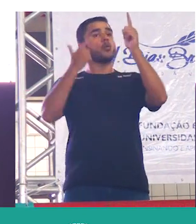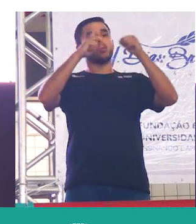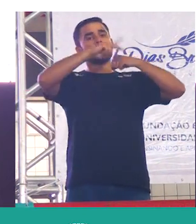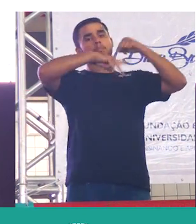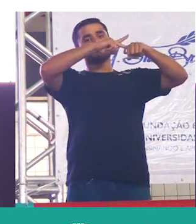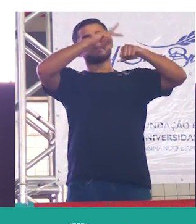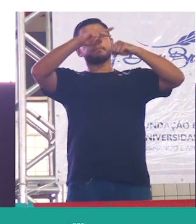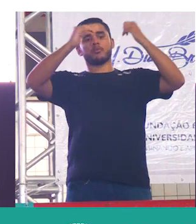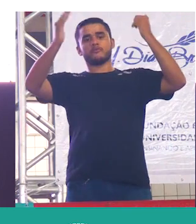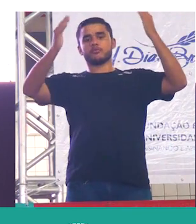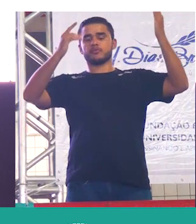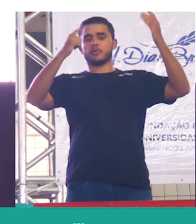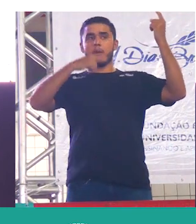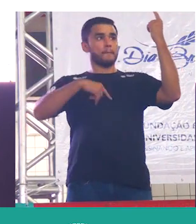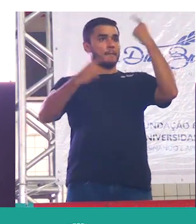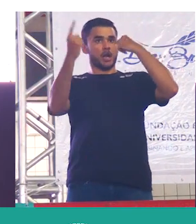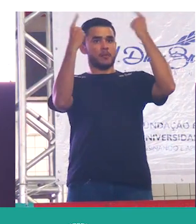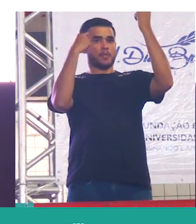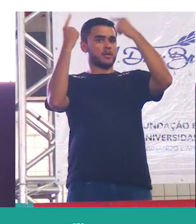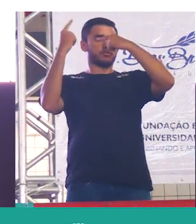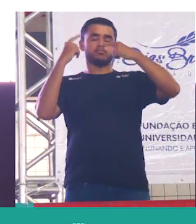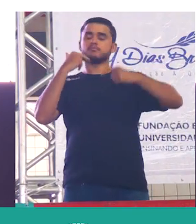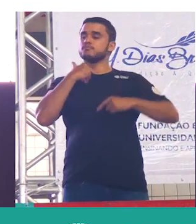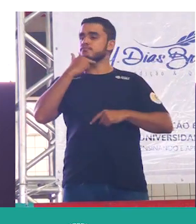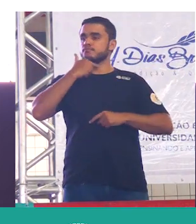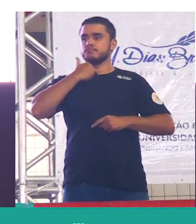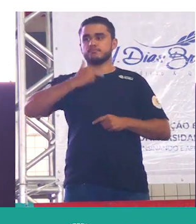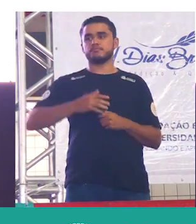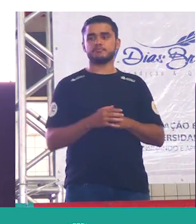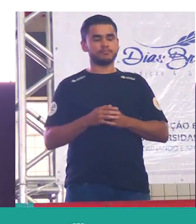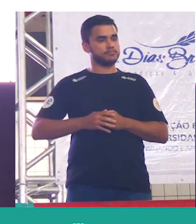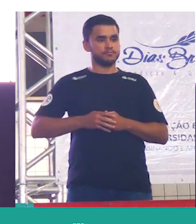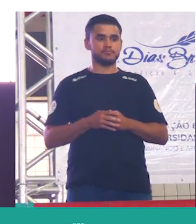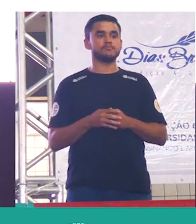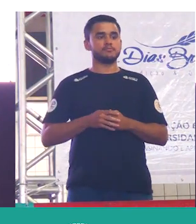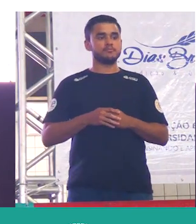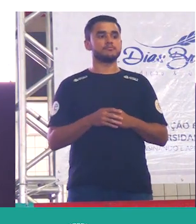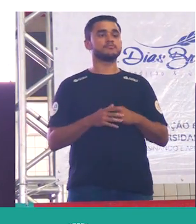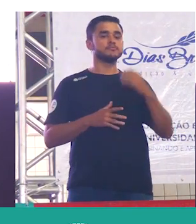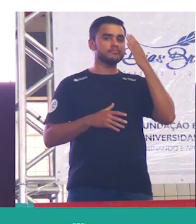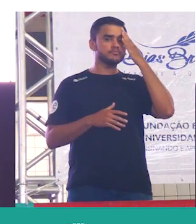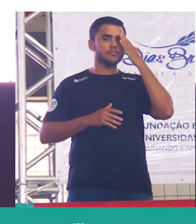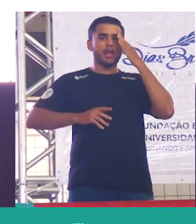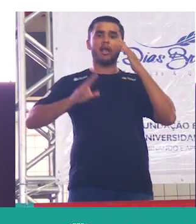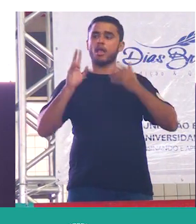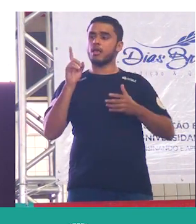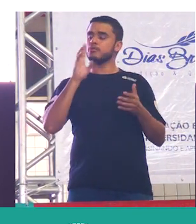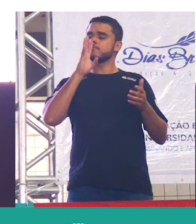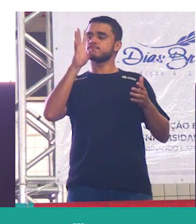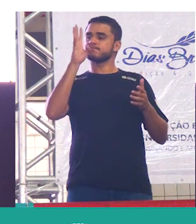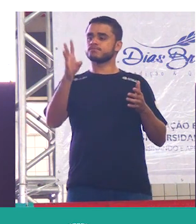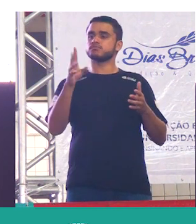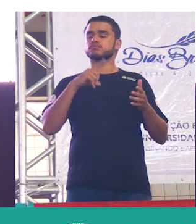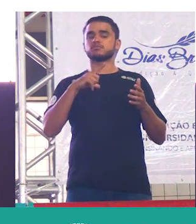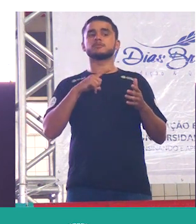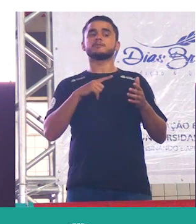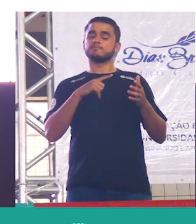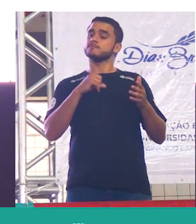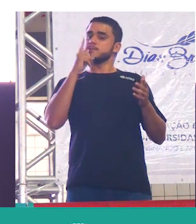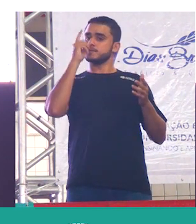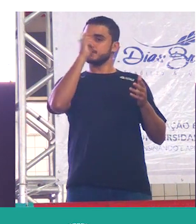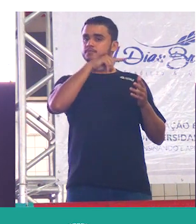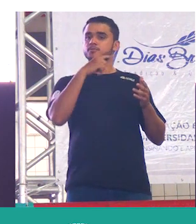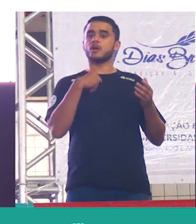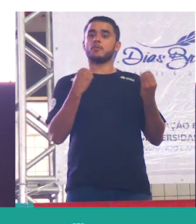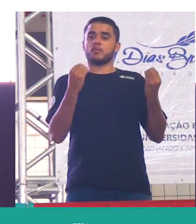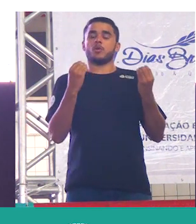ou recebam ordens de outros países, de outros governos. Então essa acusação foi muito forte